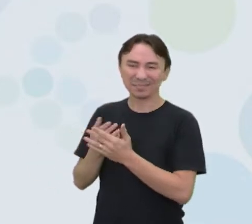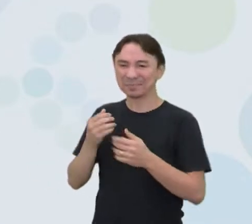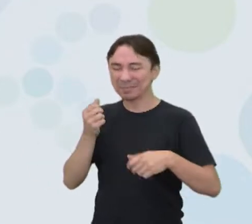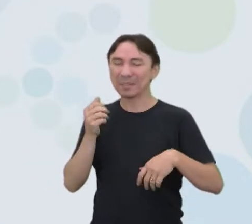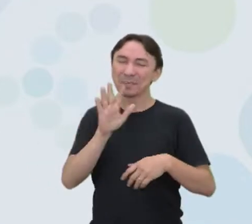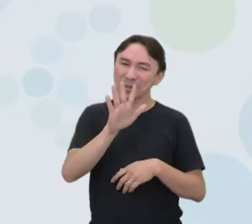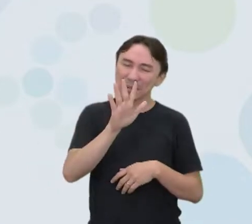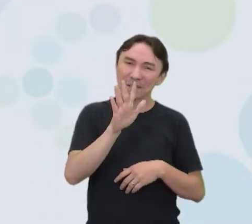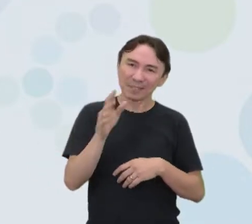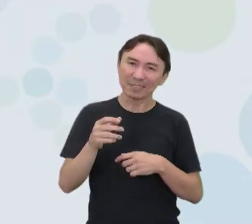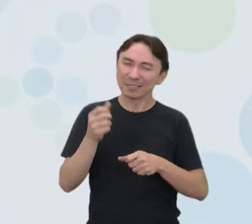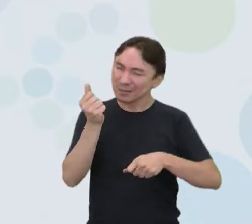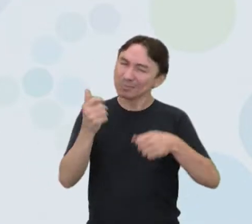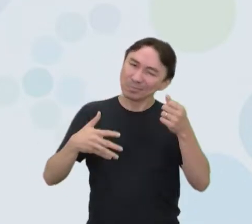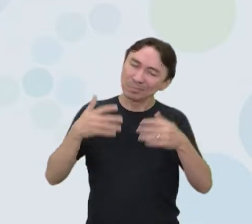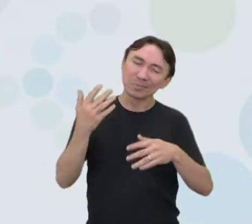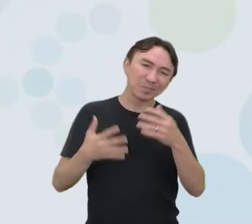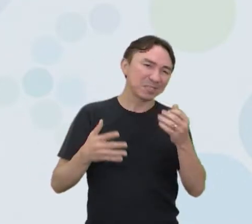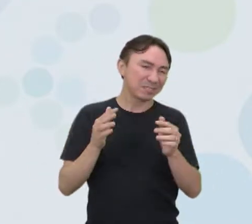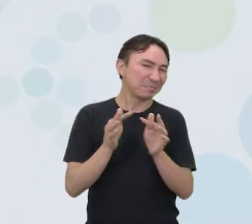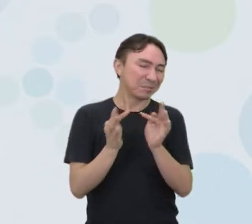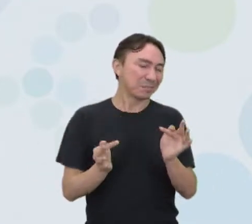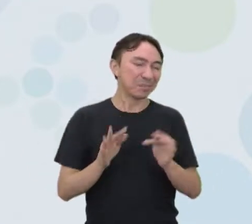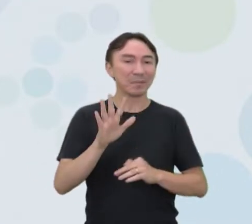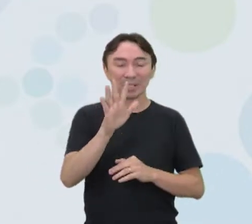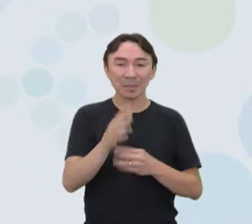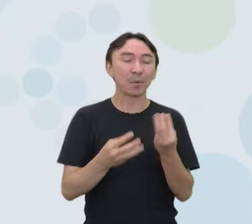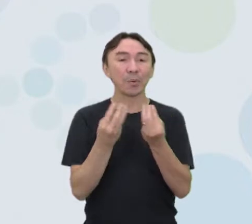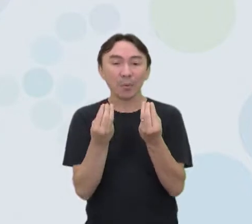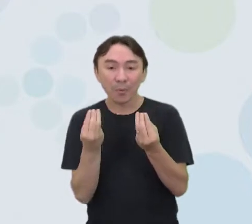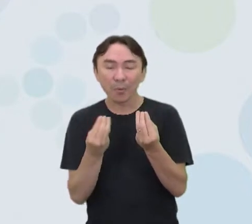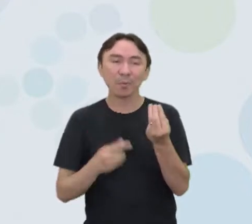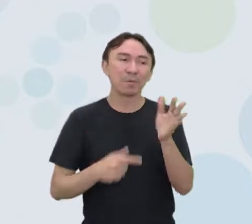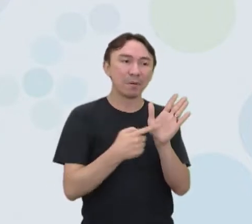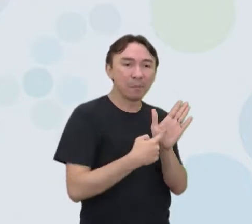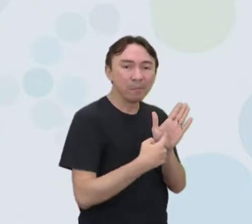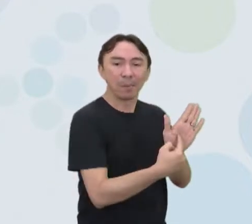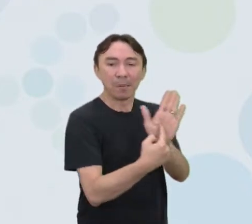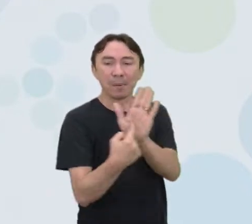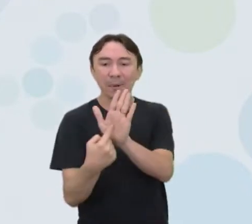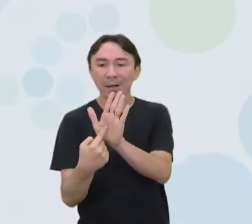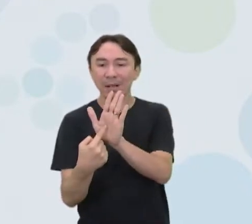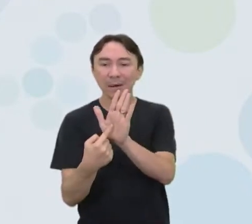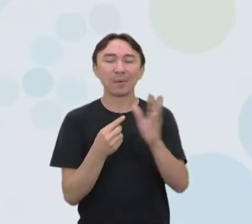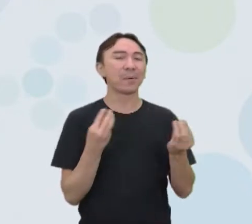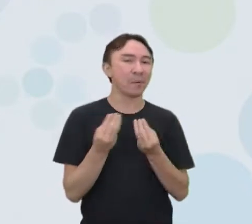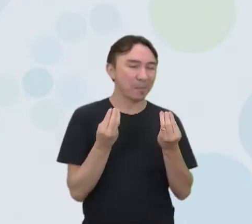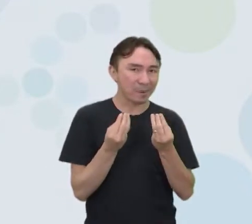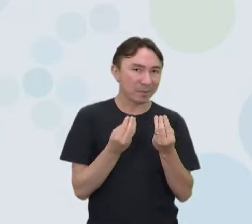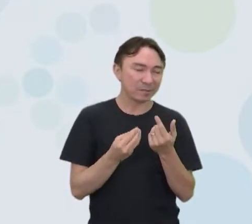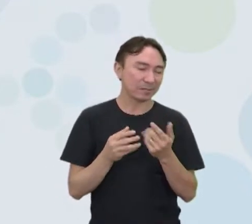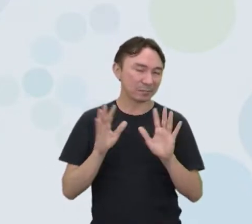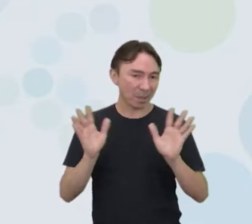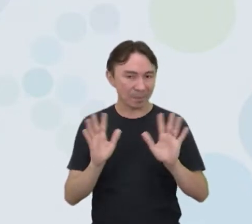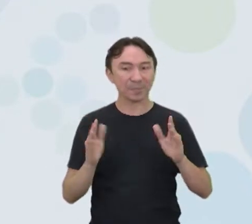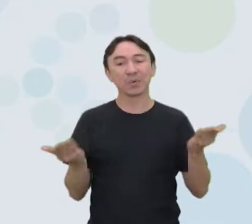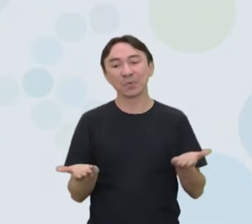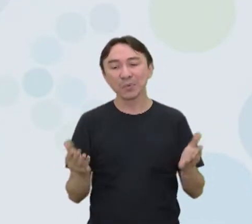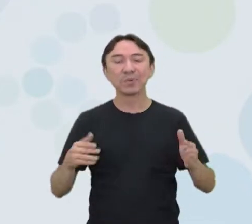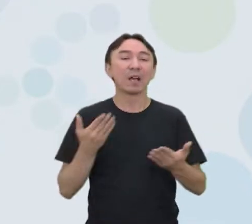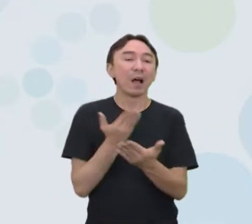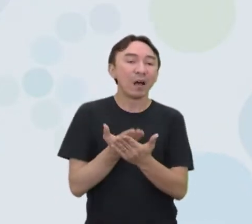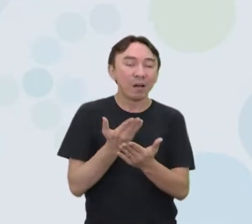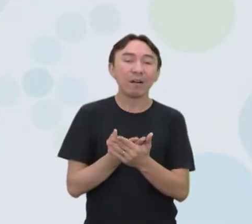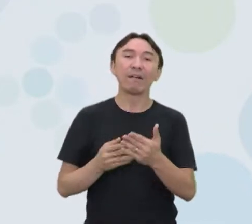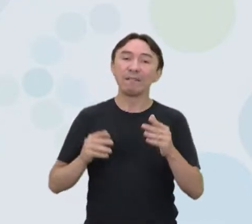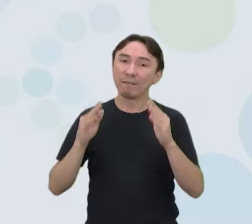forma com que ela é compartilhada, vamos dizer assim, com as pessoas para responder. O foco da aula de hoje é justamente